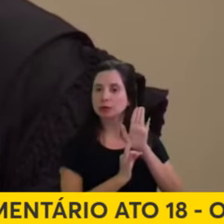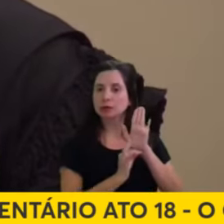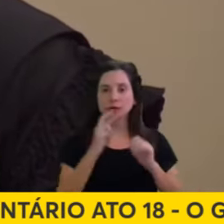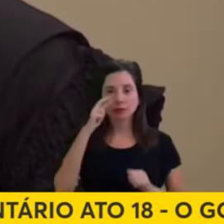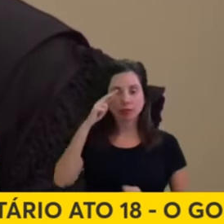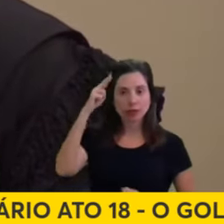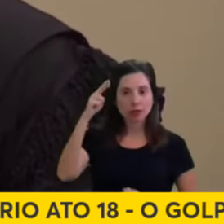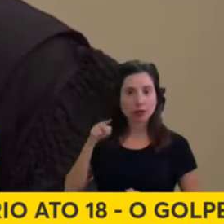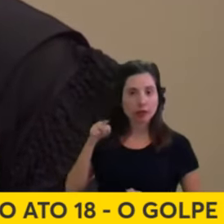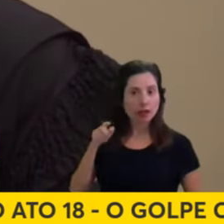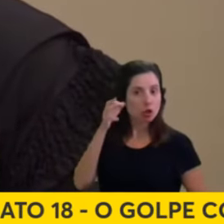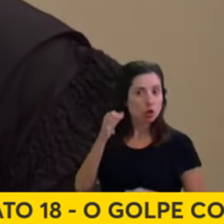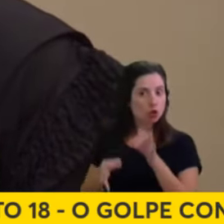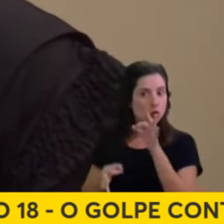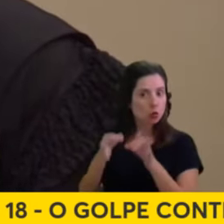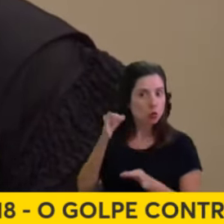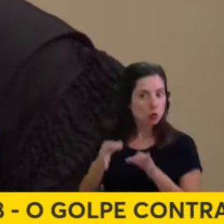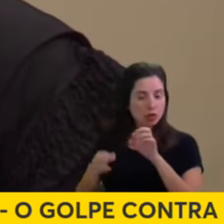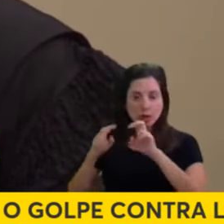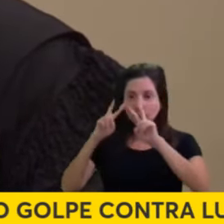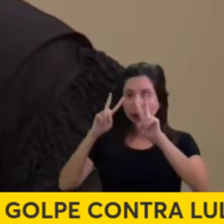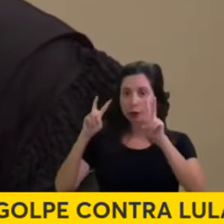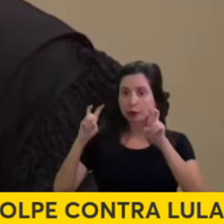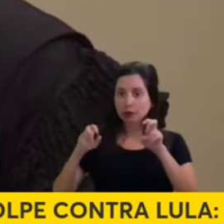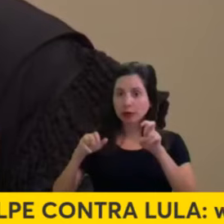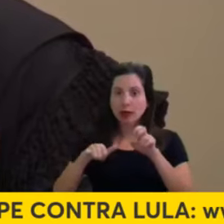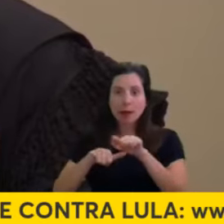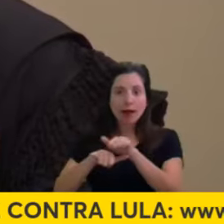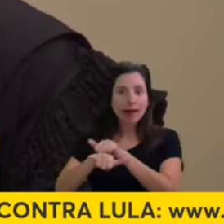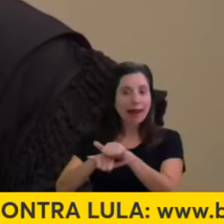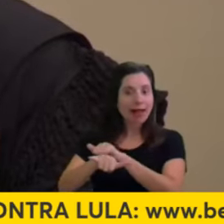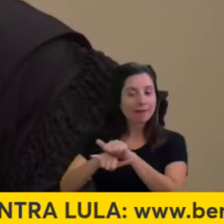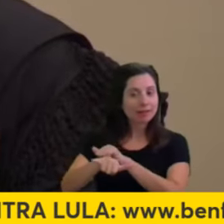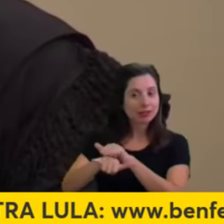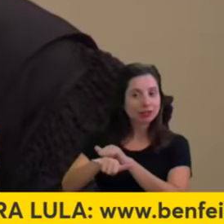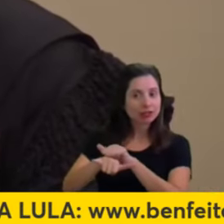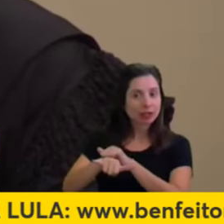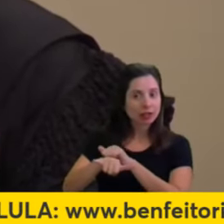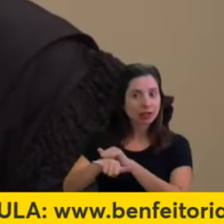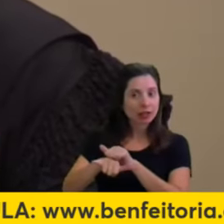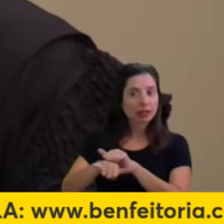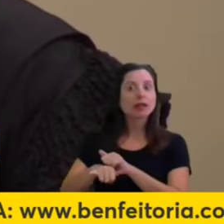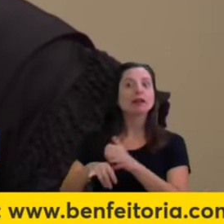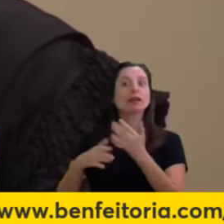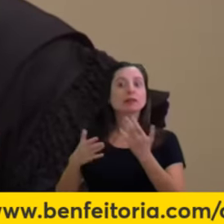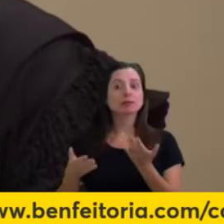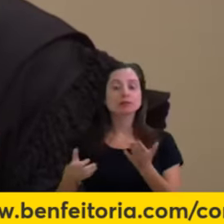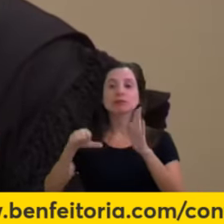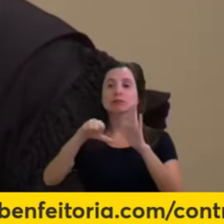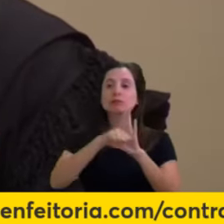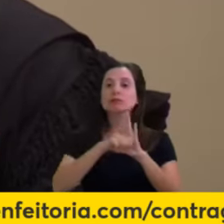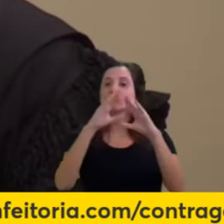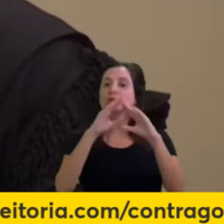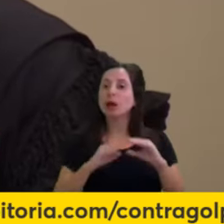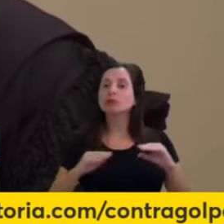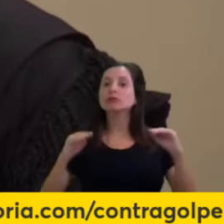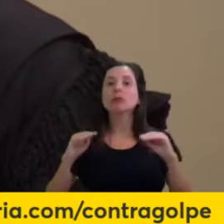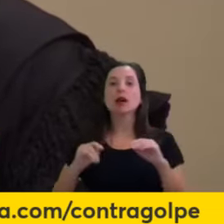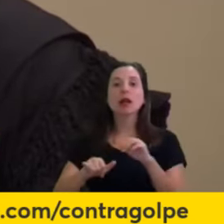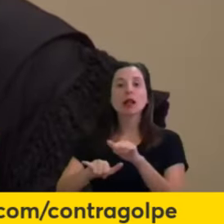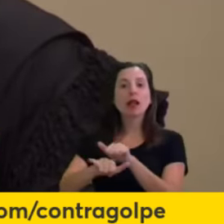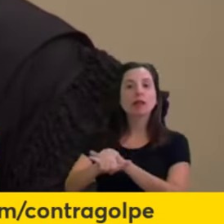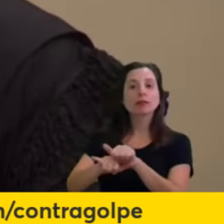lava-jato e ex-ministro da Justiça com União Brasil e você temos a missão de combater a corrupção na raiz fazendo boa política na lava-jato condenei